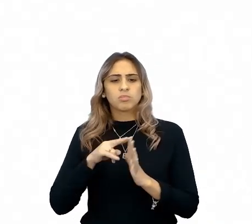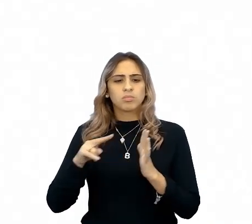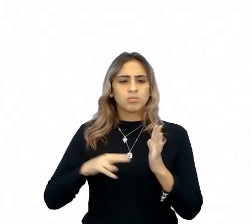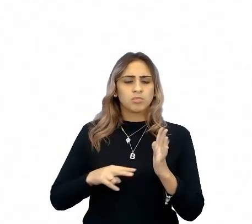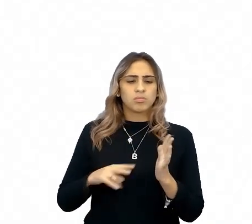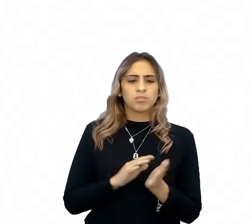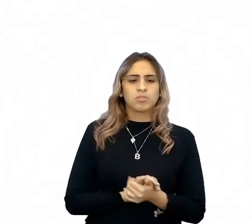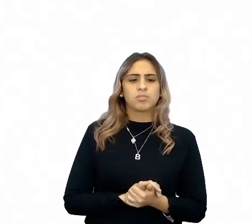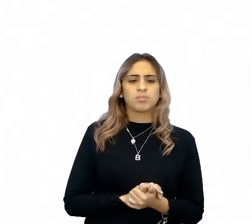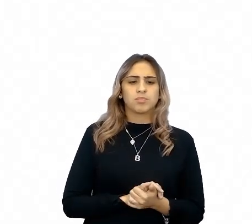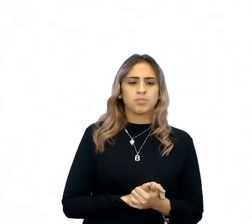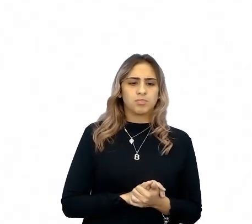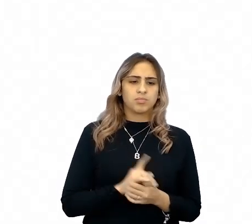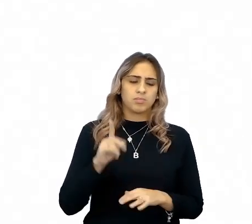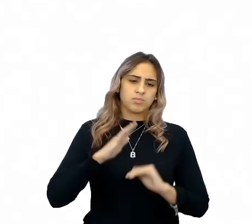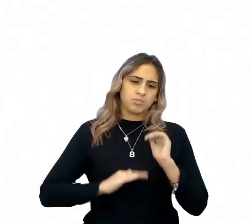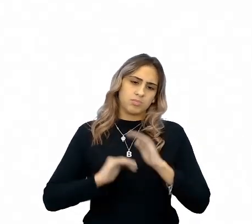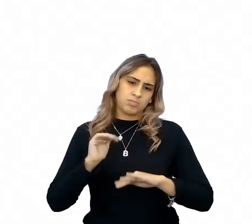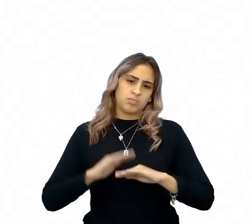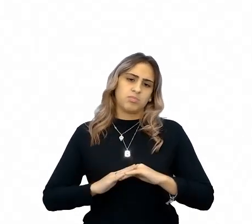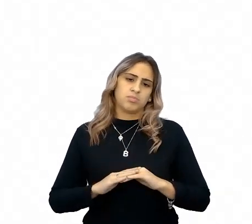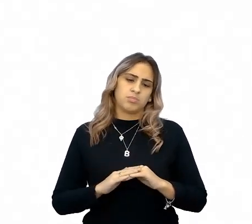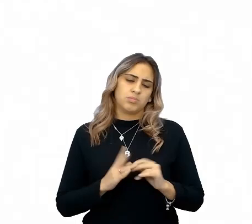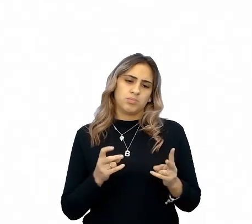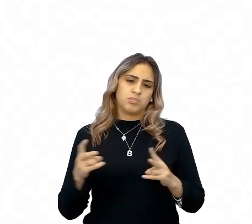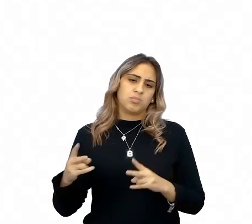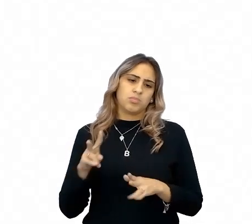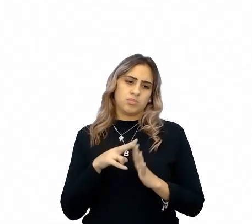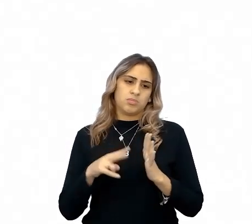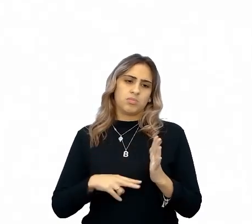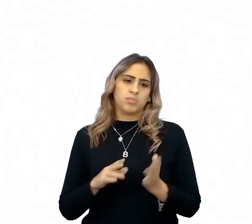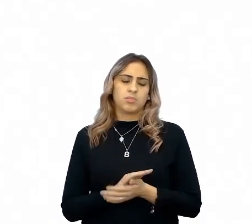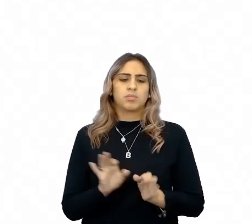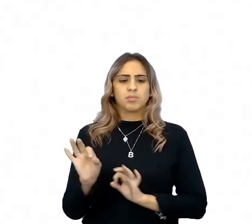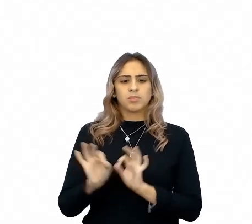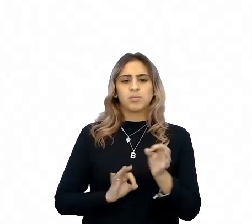leitura e de habilidades de compreensão leitora.